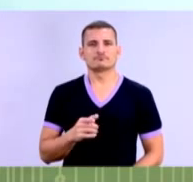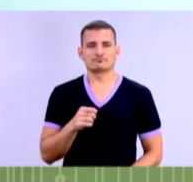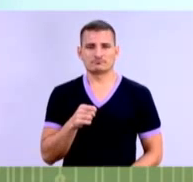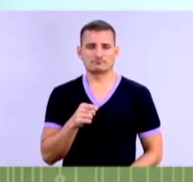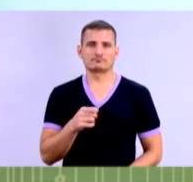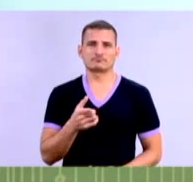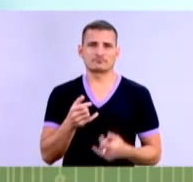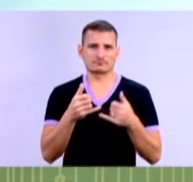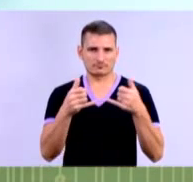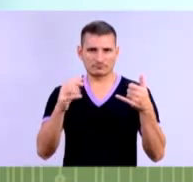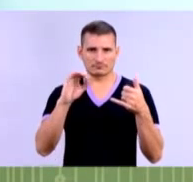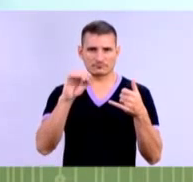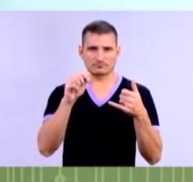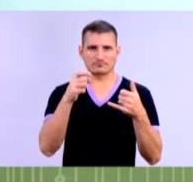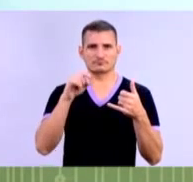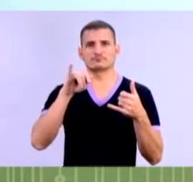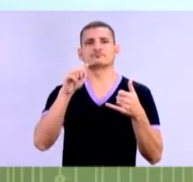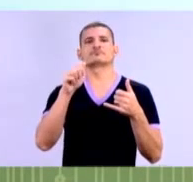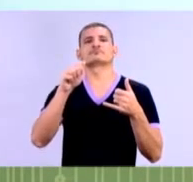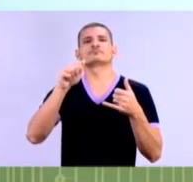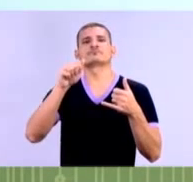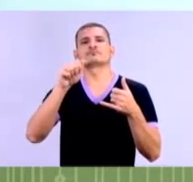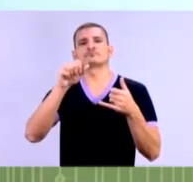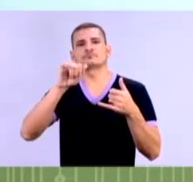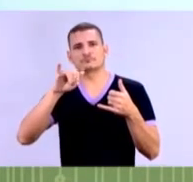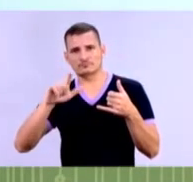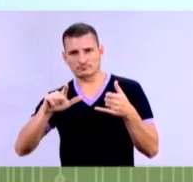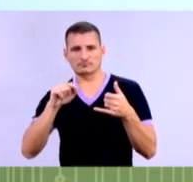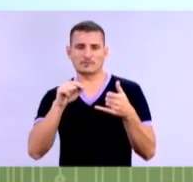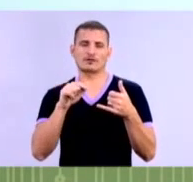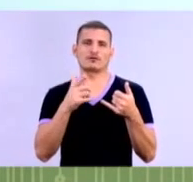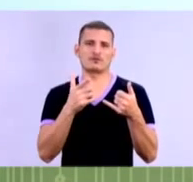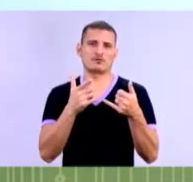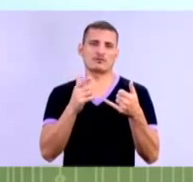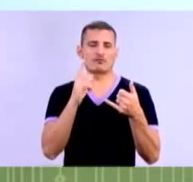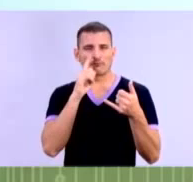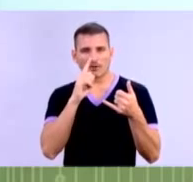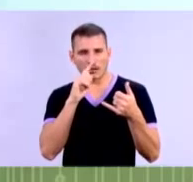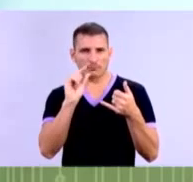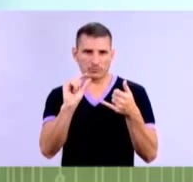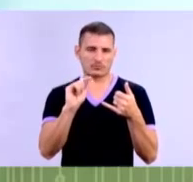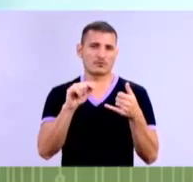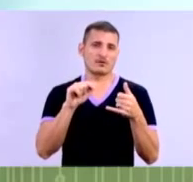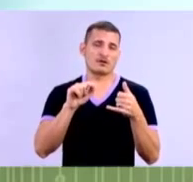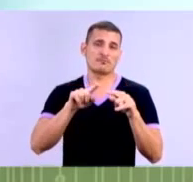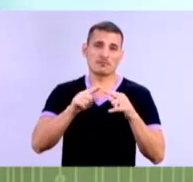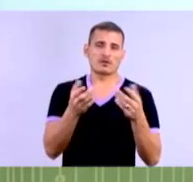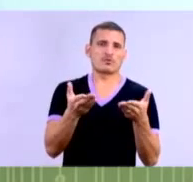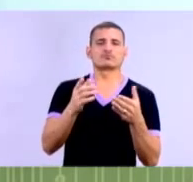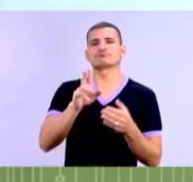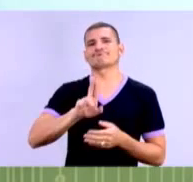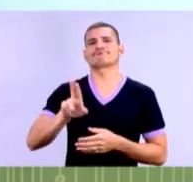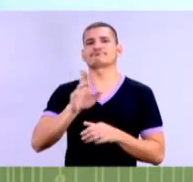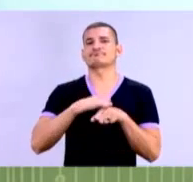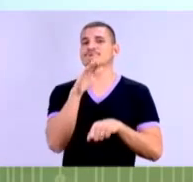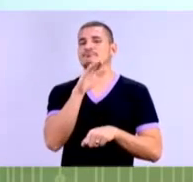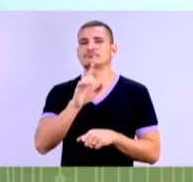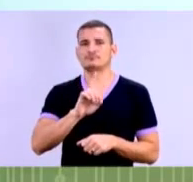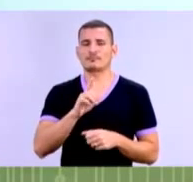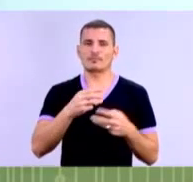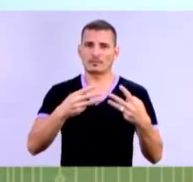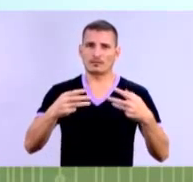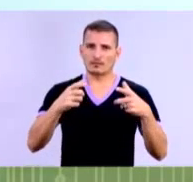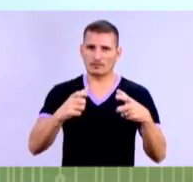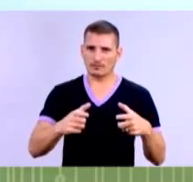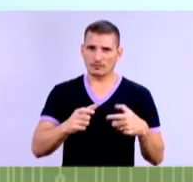um imune a ruído, entretanto atualmente não é mais como um cabo utilizado em redes